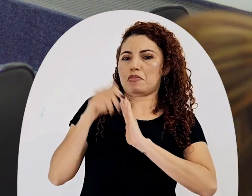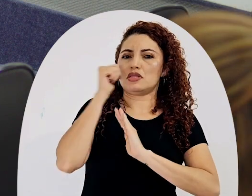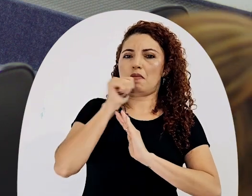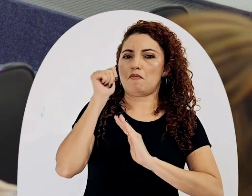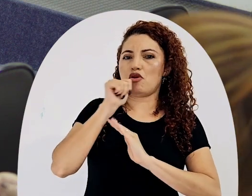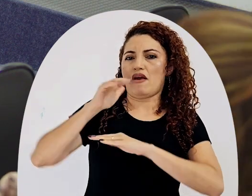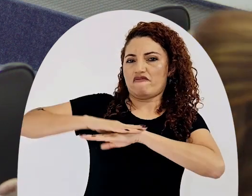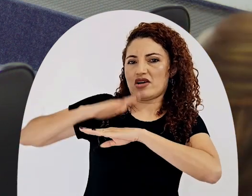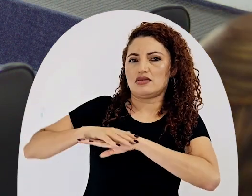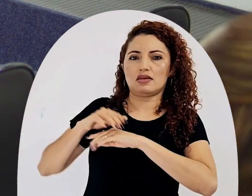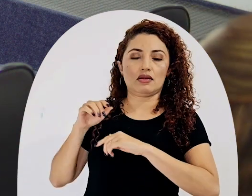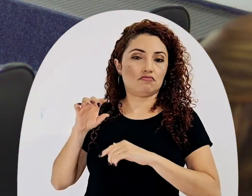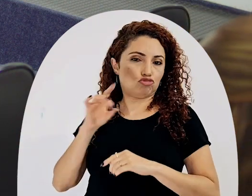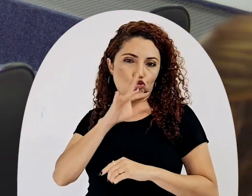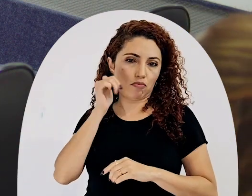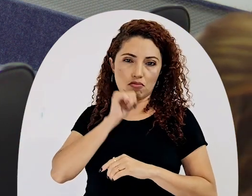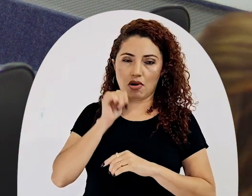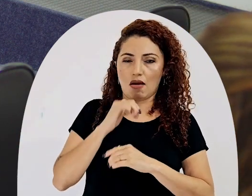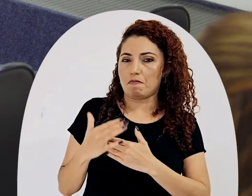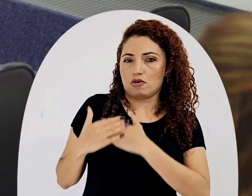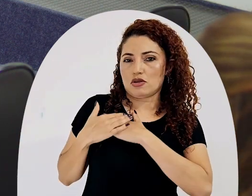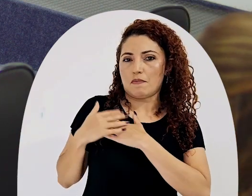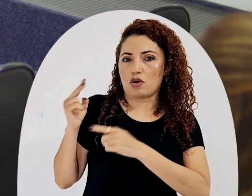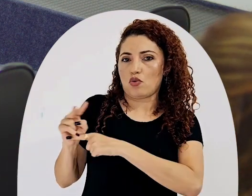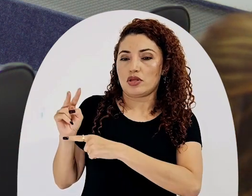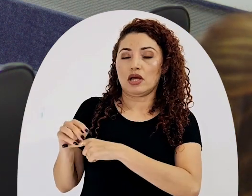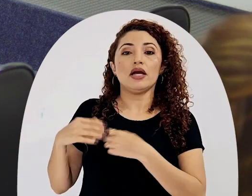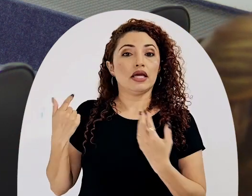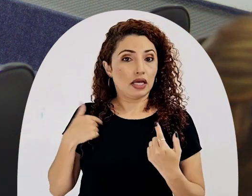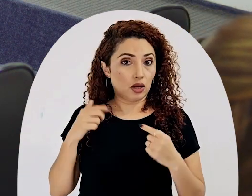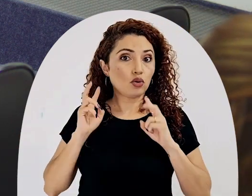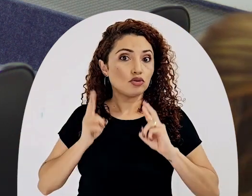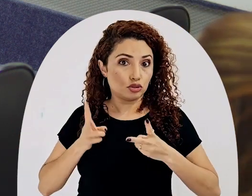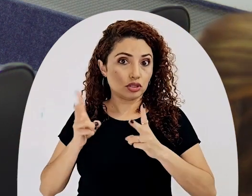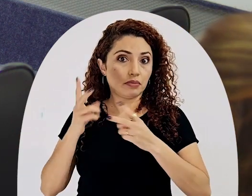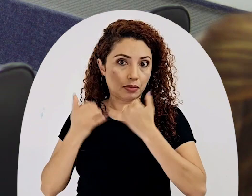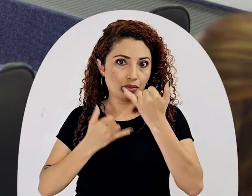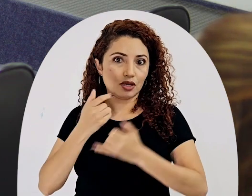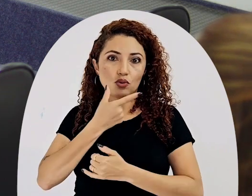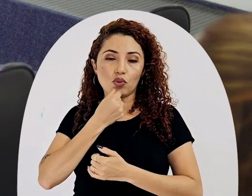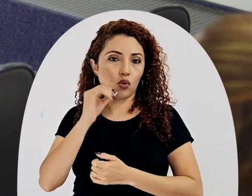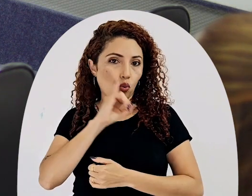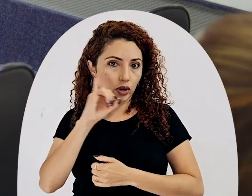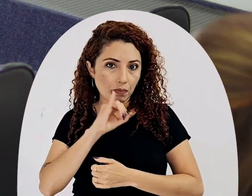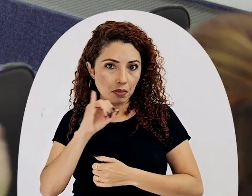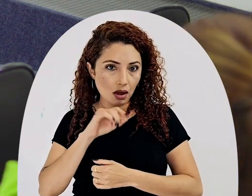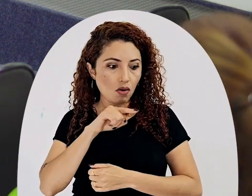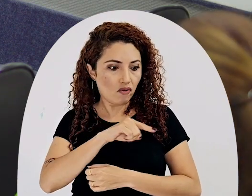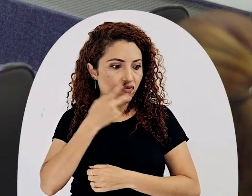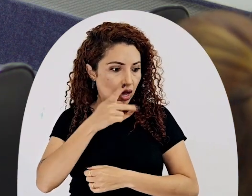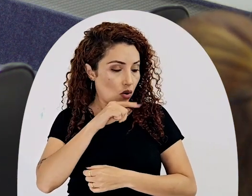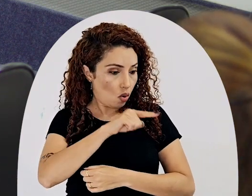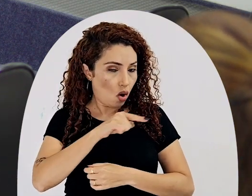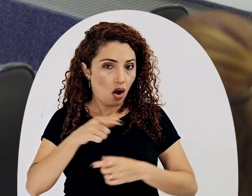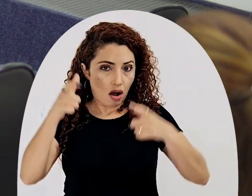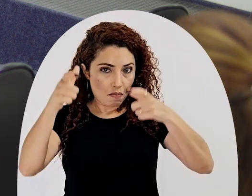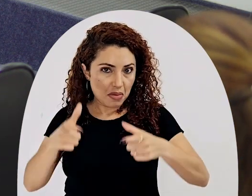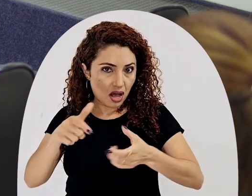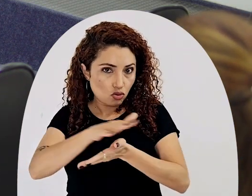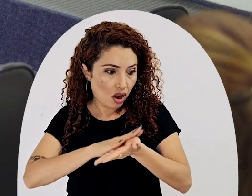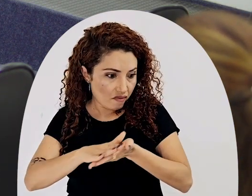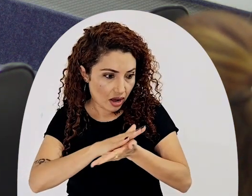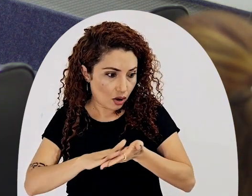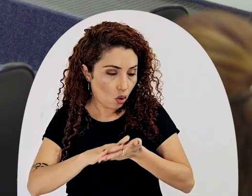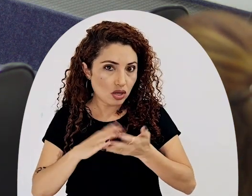Eu sempre brinco, né? Eu tenho um irmão que eu brinco que lavar a louça não cai a mão de ninguém. E isso reflete no profissional da mulher, por